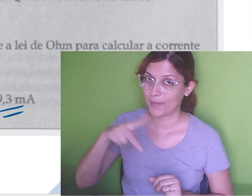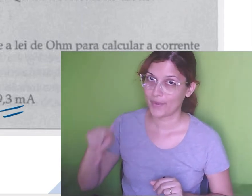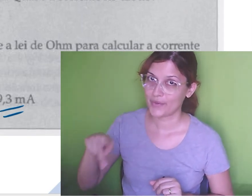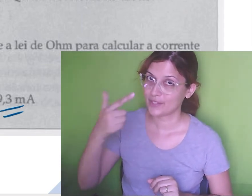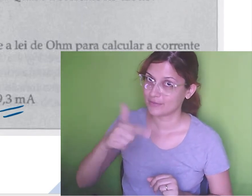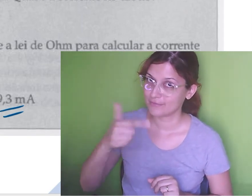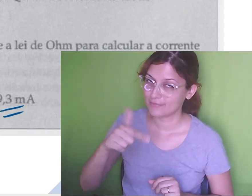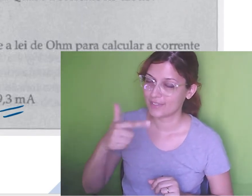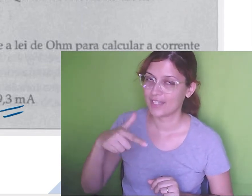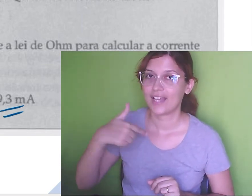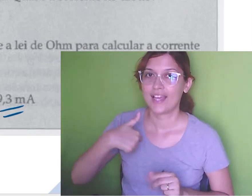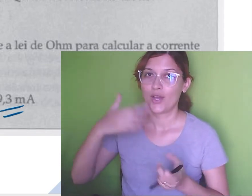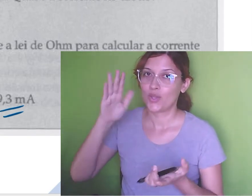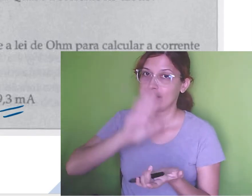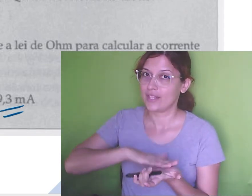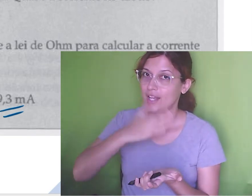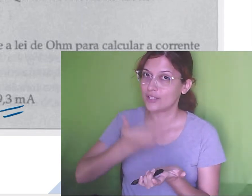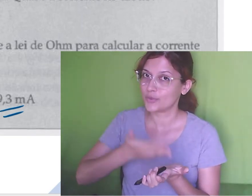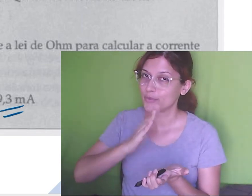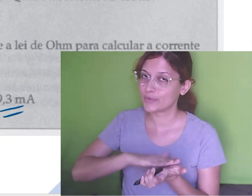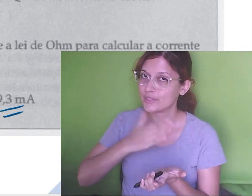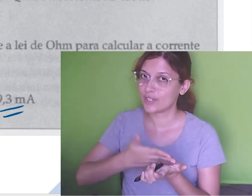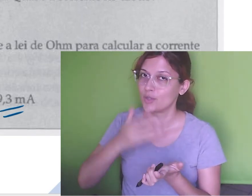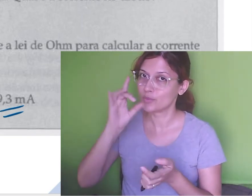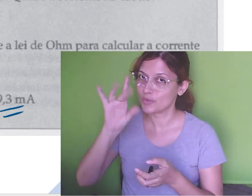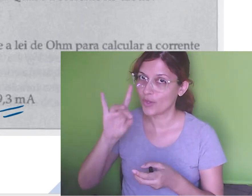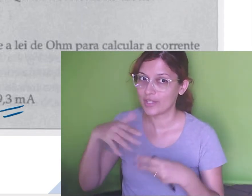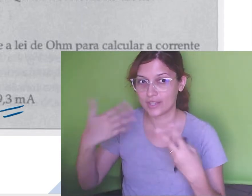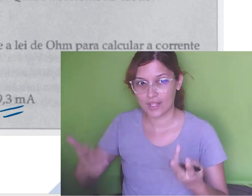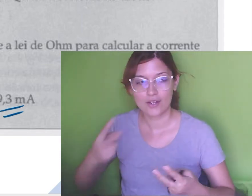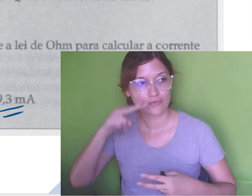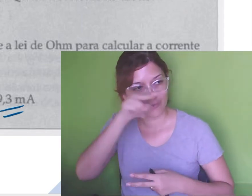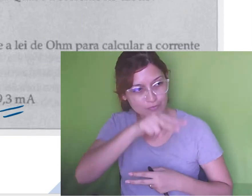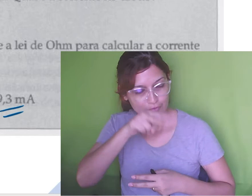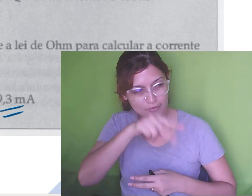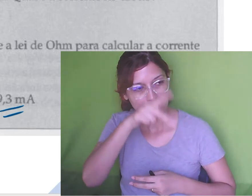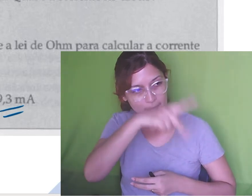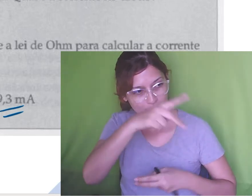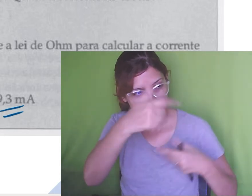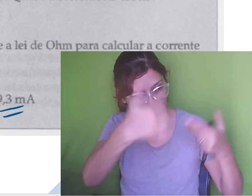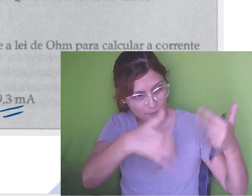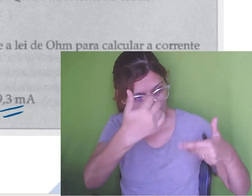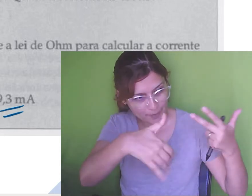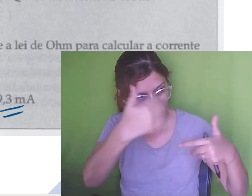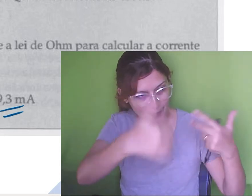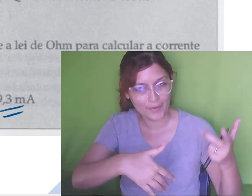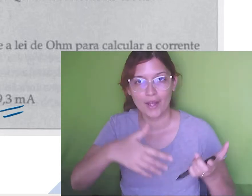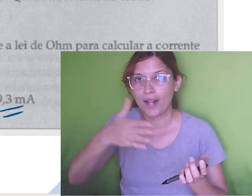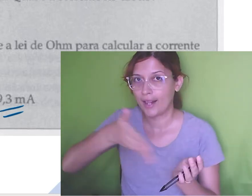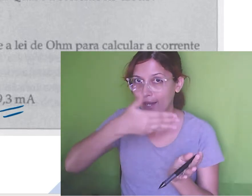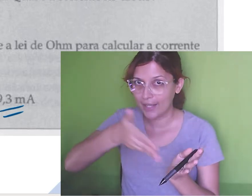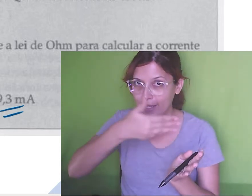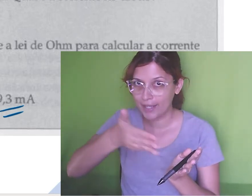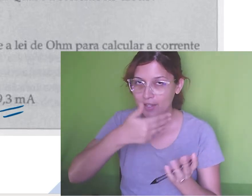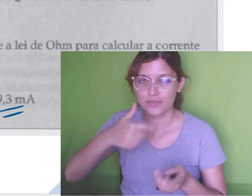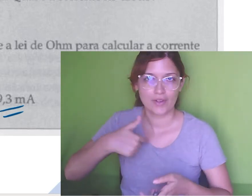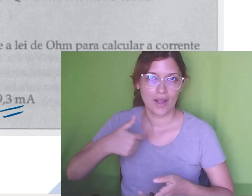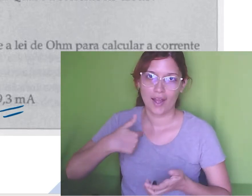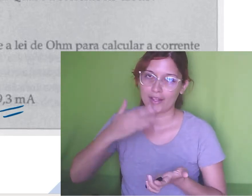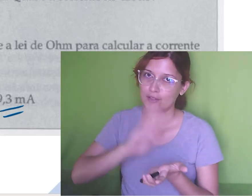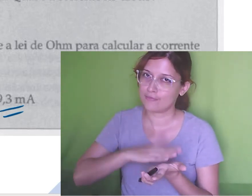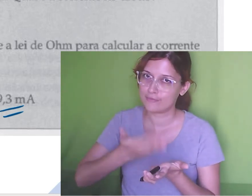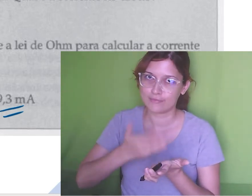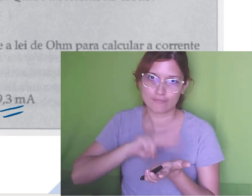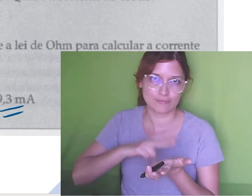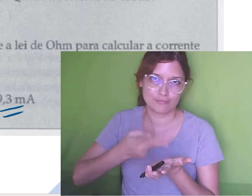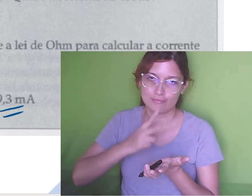Lembra, eu não sou professora, eu sou intérprete. Então, o que o professor explica e o que tem no livro,